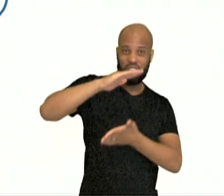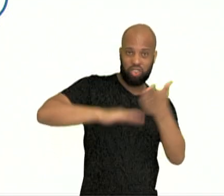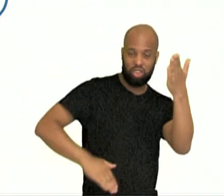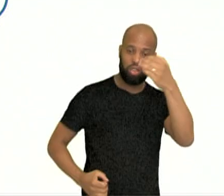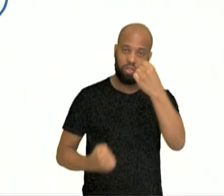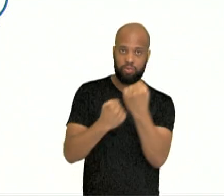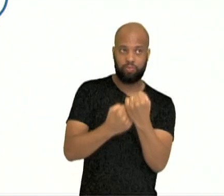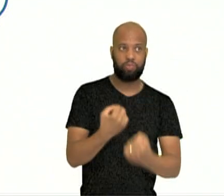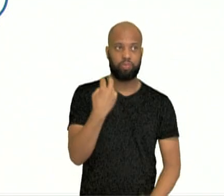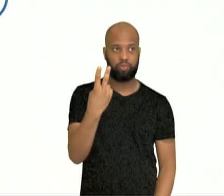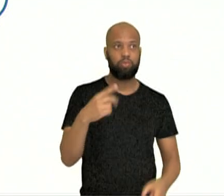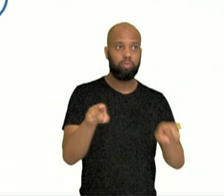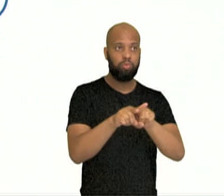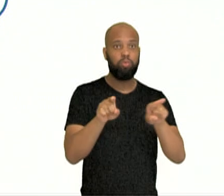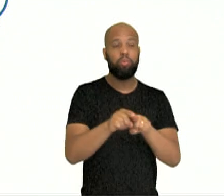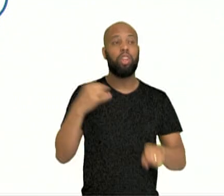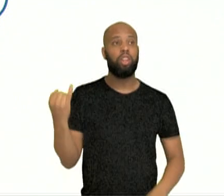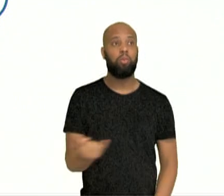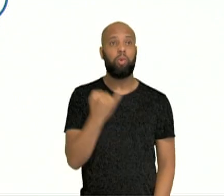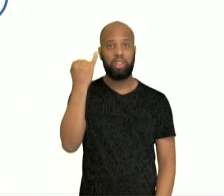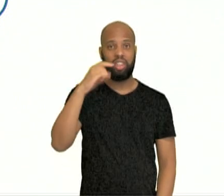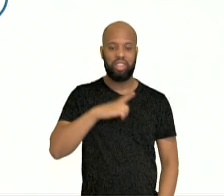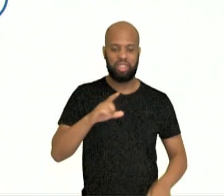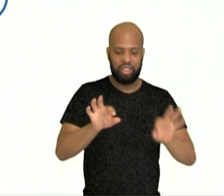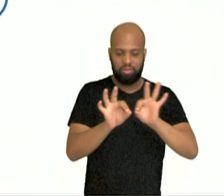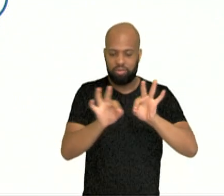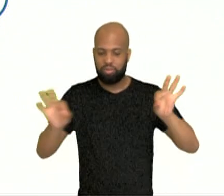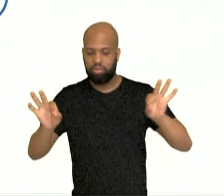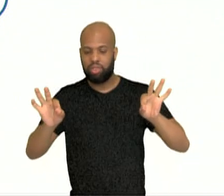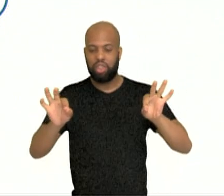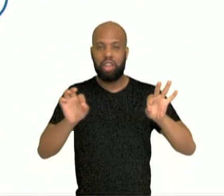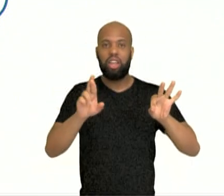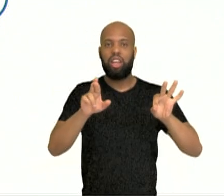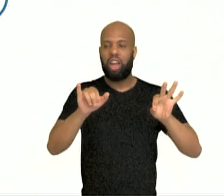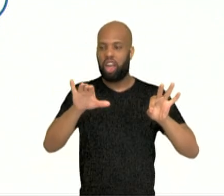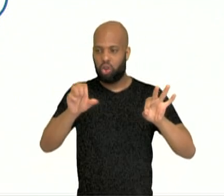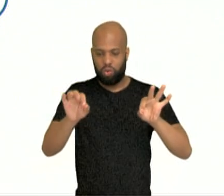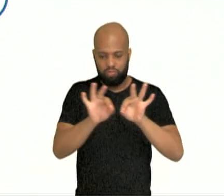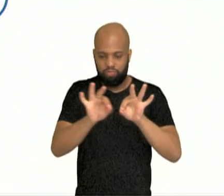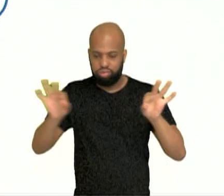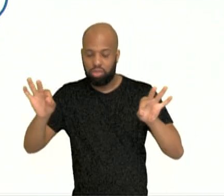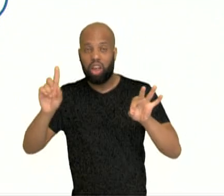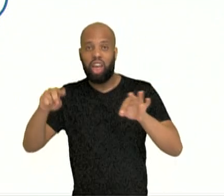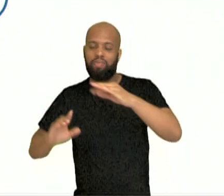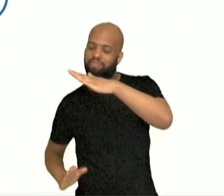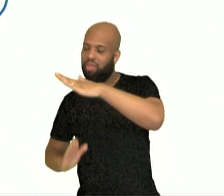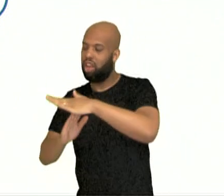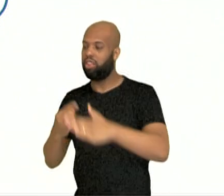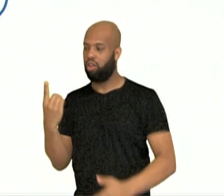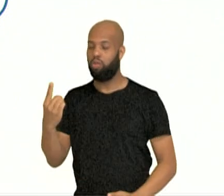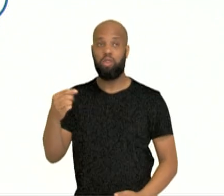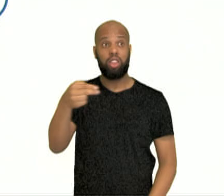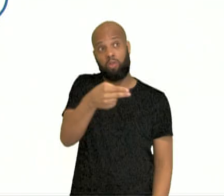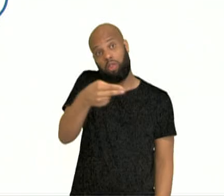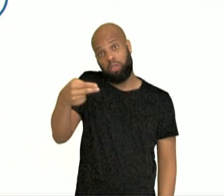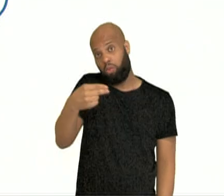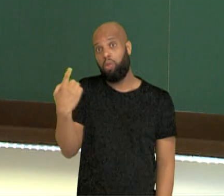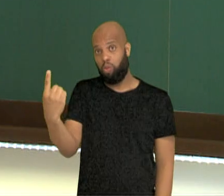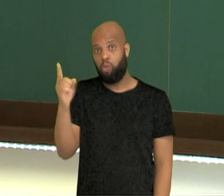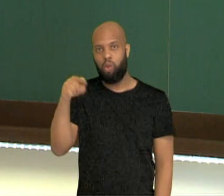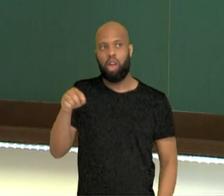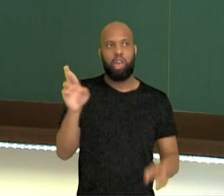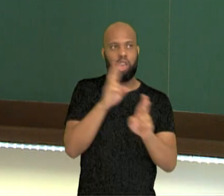t, e também lembrando que o raio da circunferência unitária, igualando tudo isso a 1, né, fazendo aquela relação do